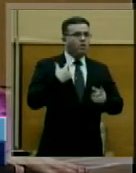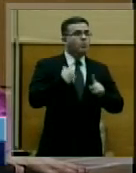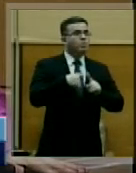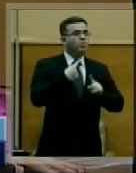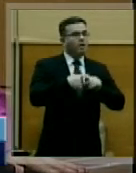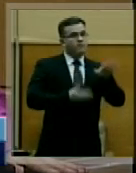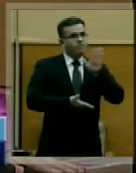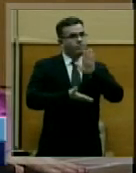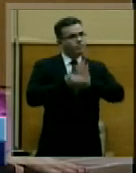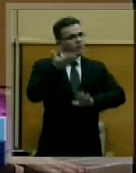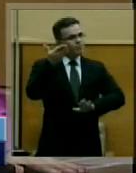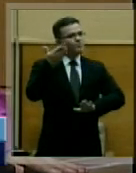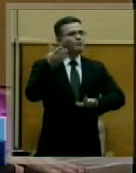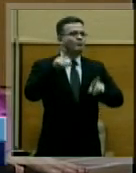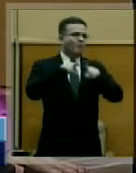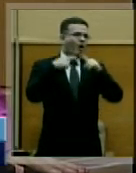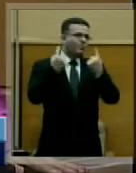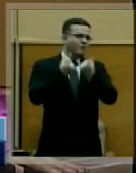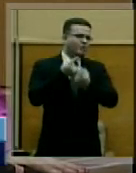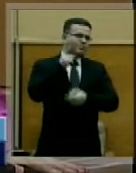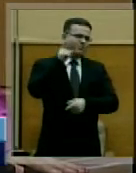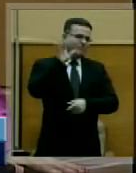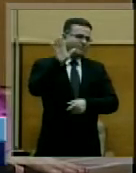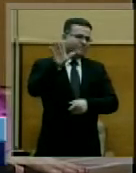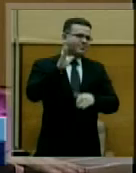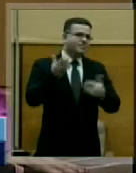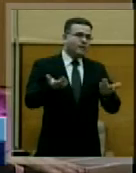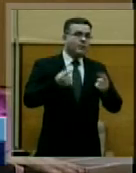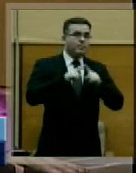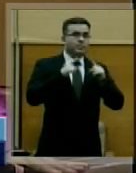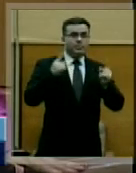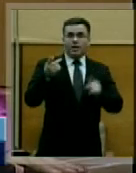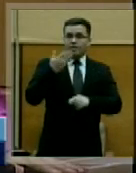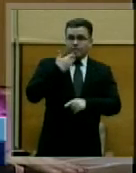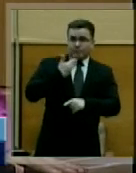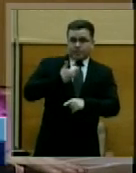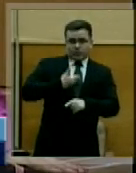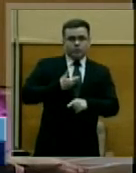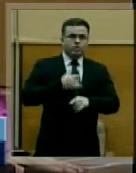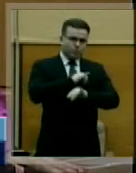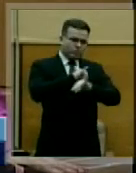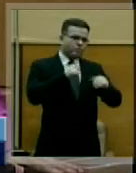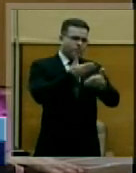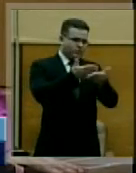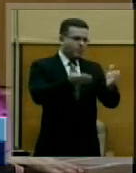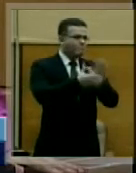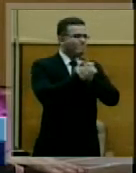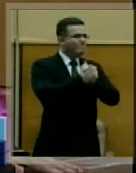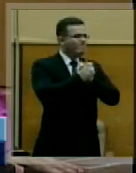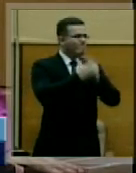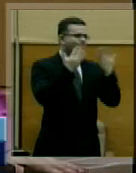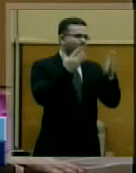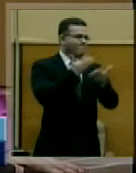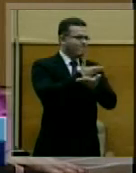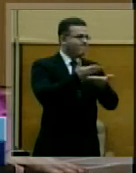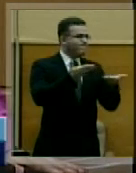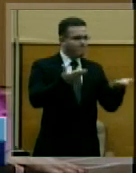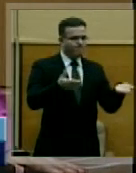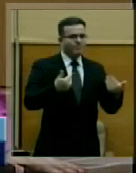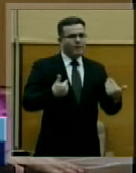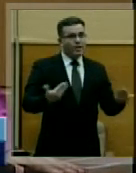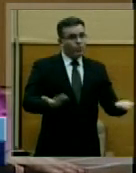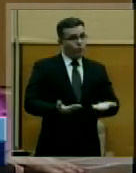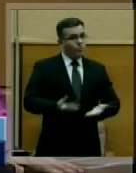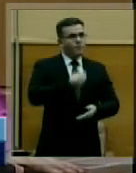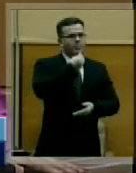do estado, mas que me incumbiu de fazer, né, essa homenagem a todos vocês, e que com certeza a gente fica muito feliz de ter tido essa